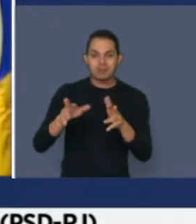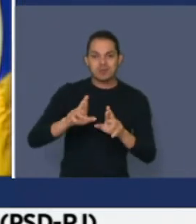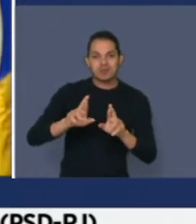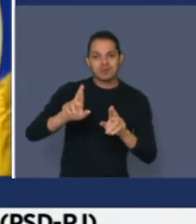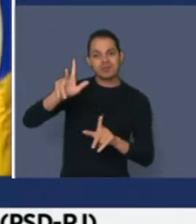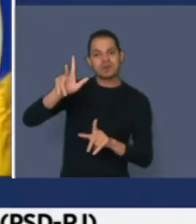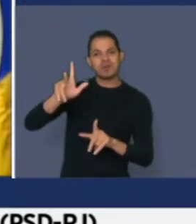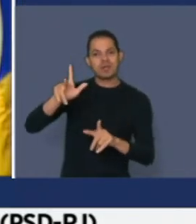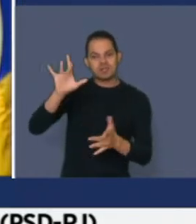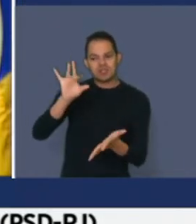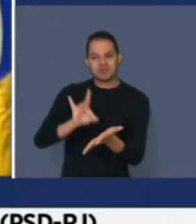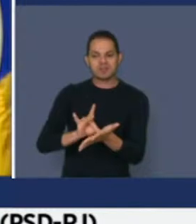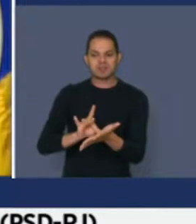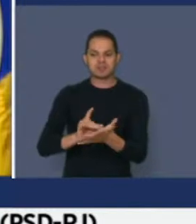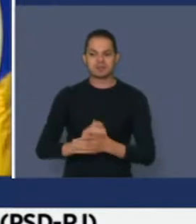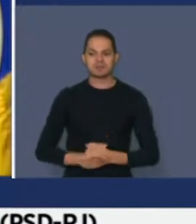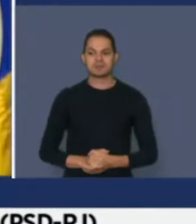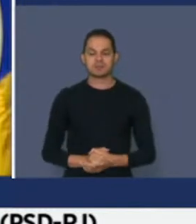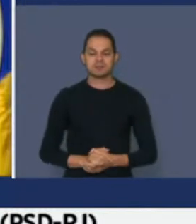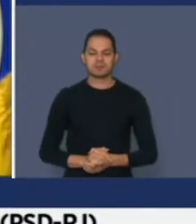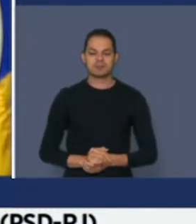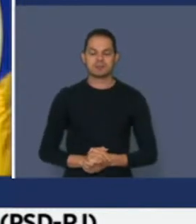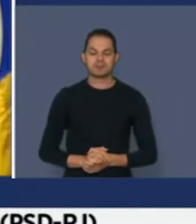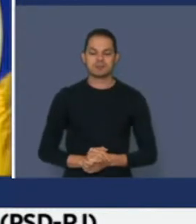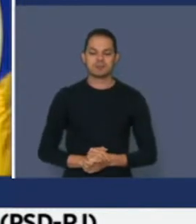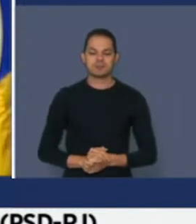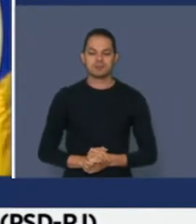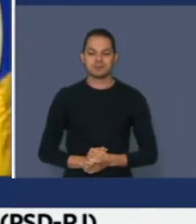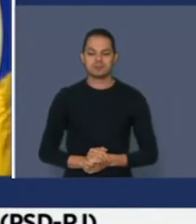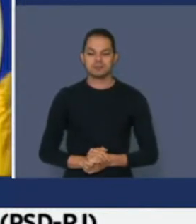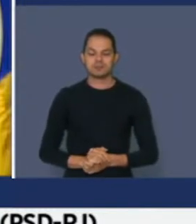fato, o que encontrariam a verdade dos fatos.